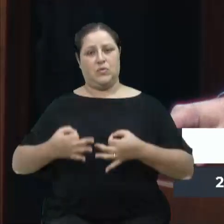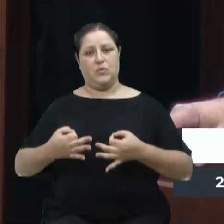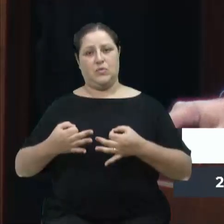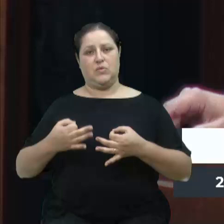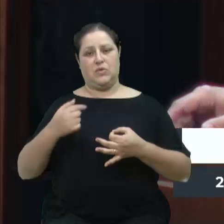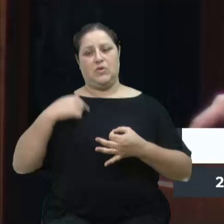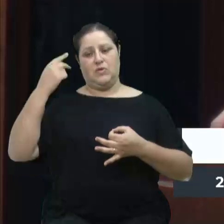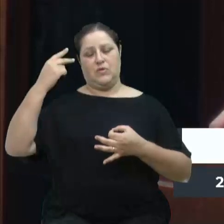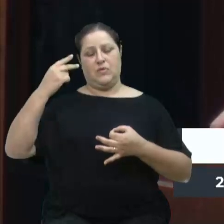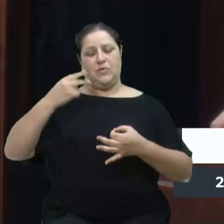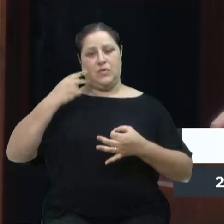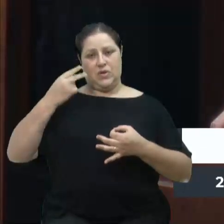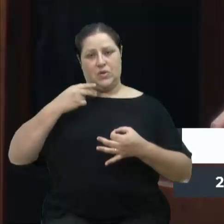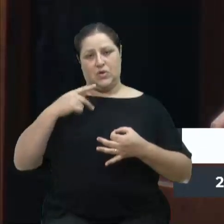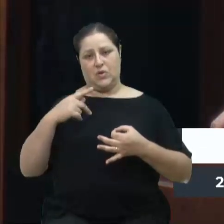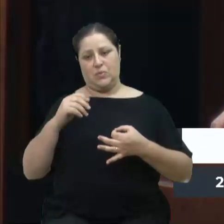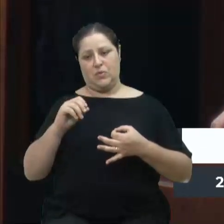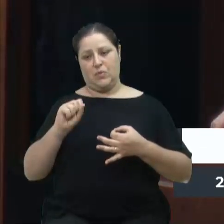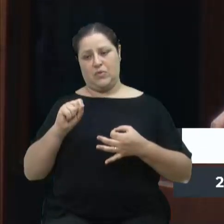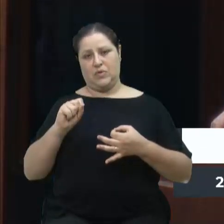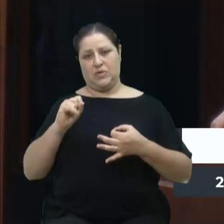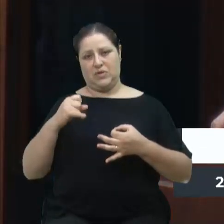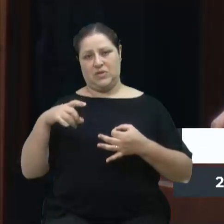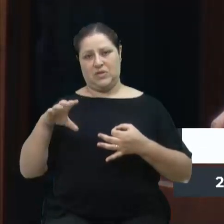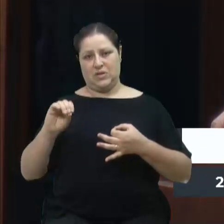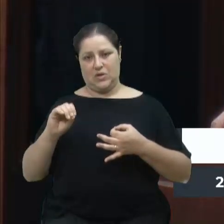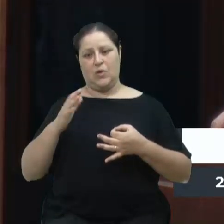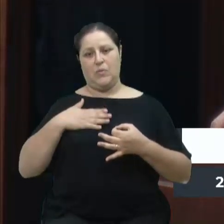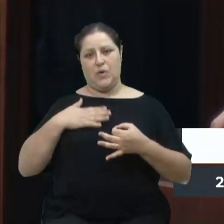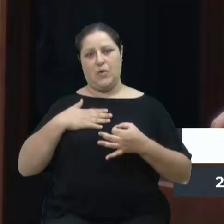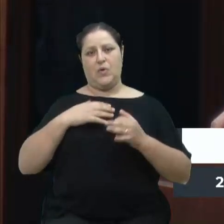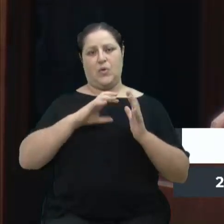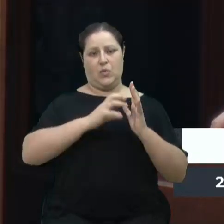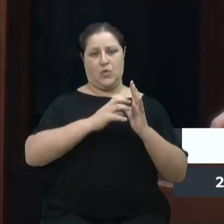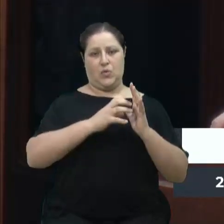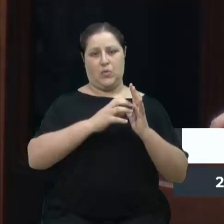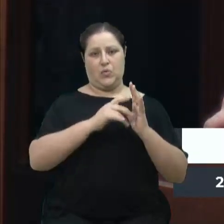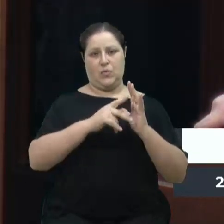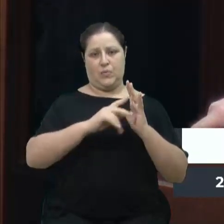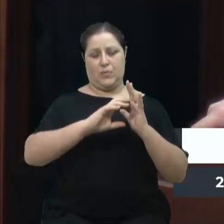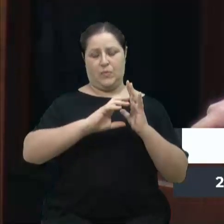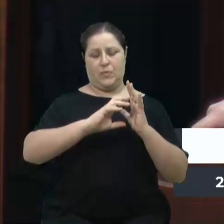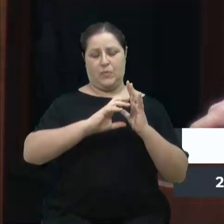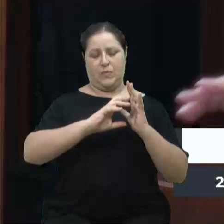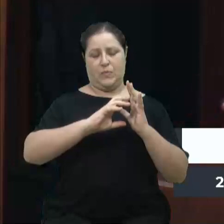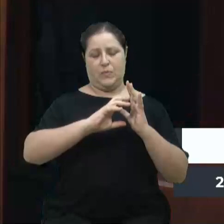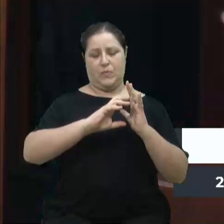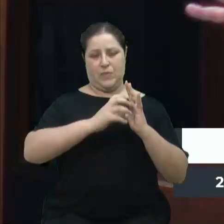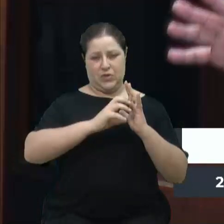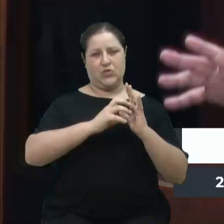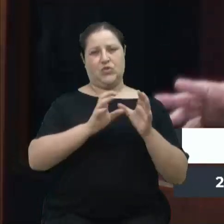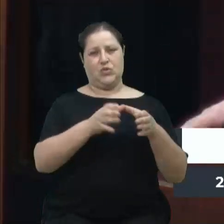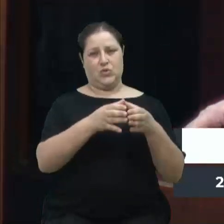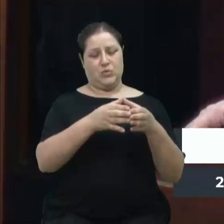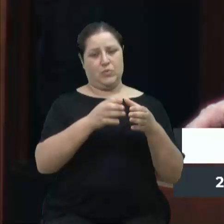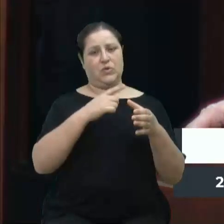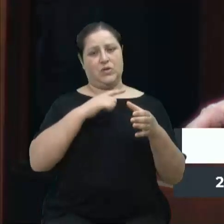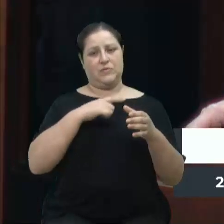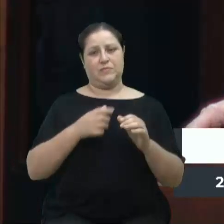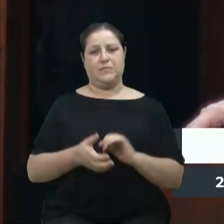enquanto vereador, e que a minha bancada tem. A minha atuação, ela resultou